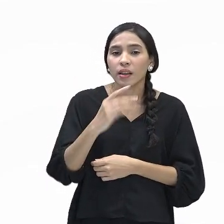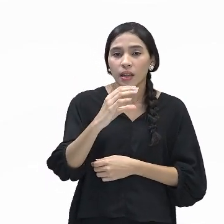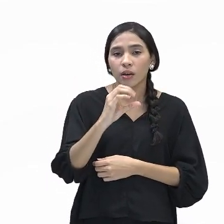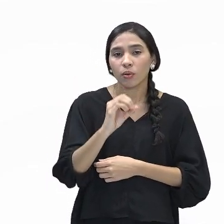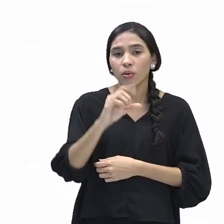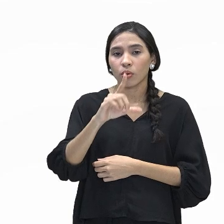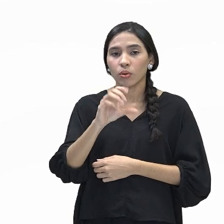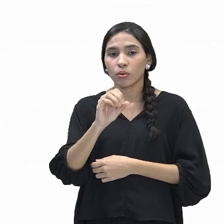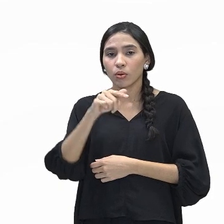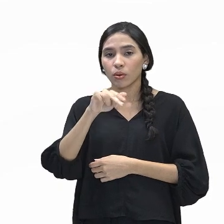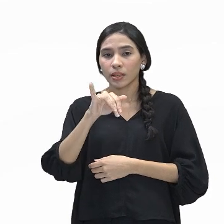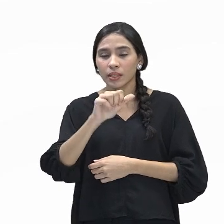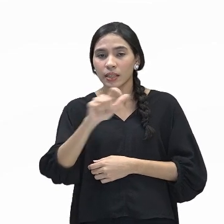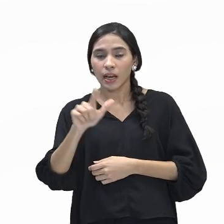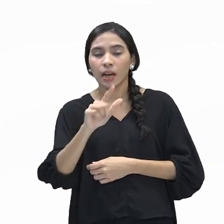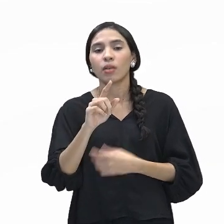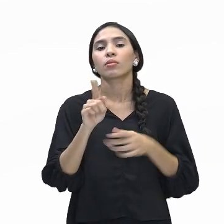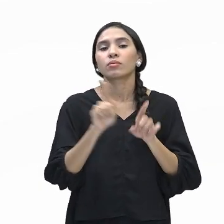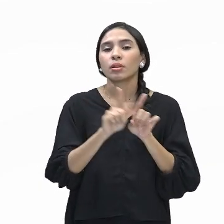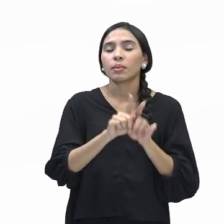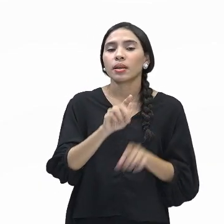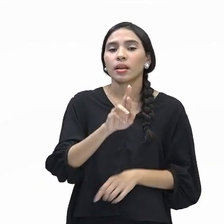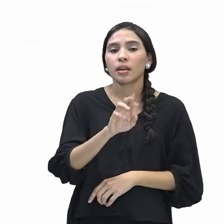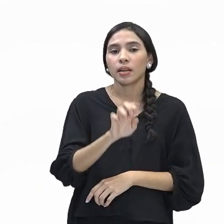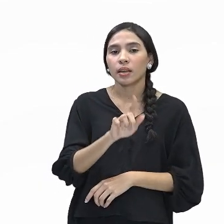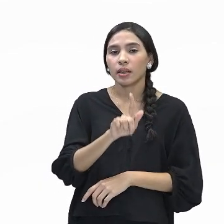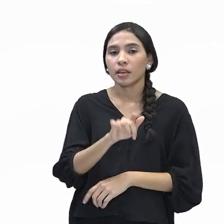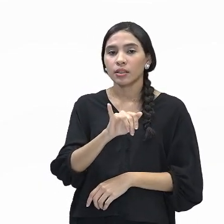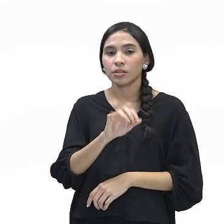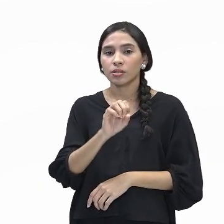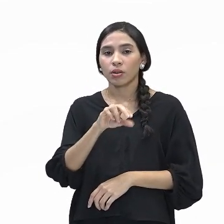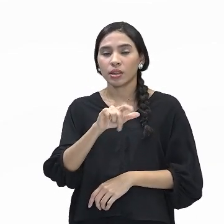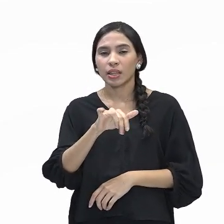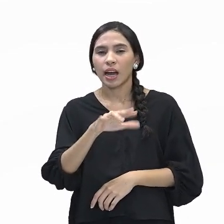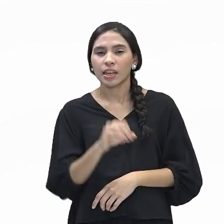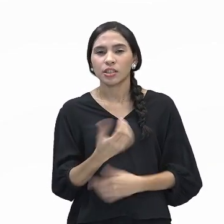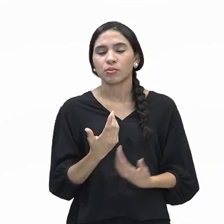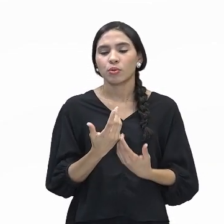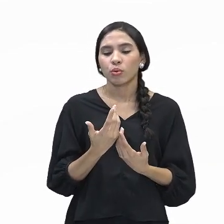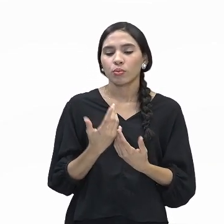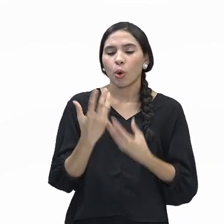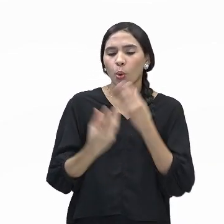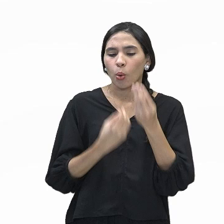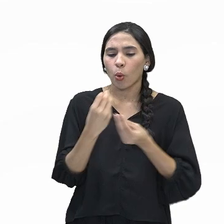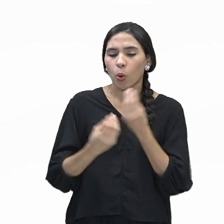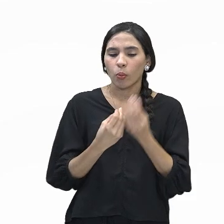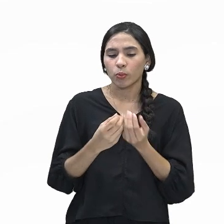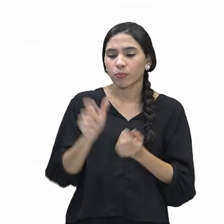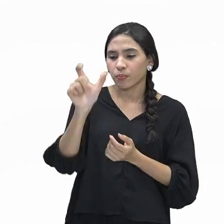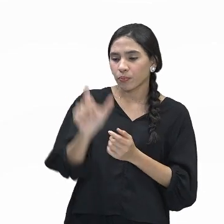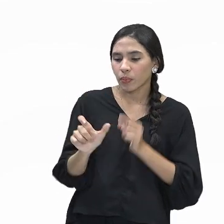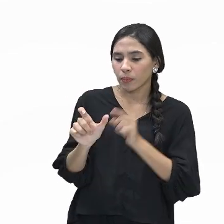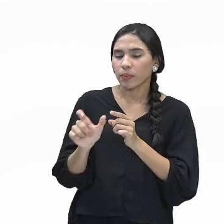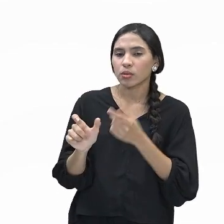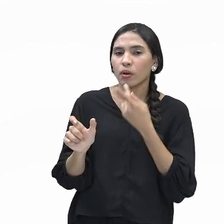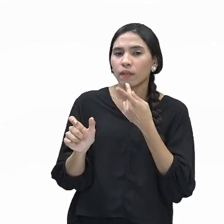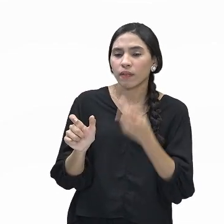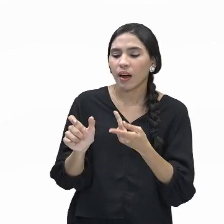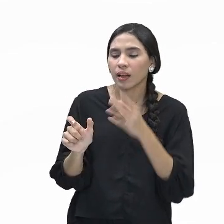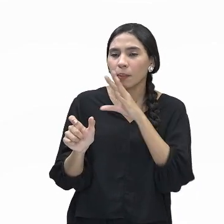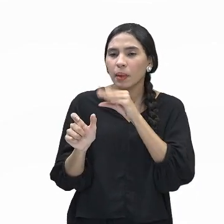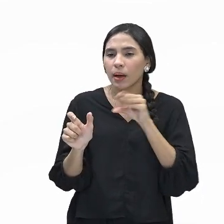o regionalismo ali, né? O jeito das pessoas falarem em determinado estado, então eles